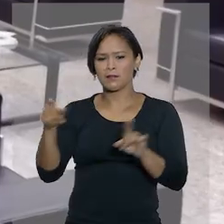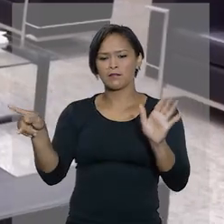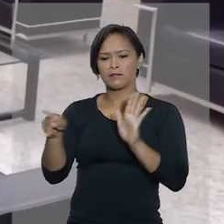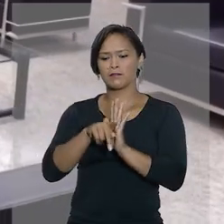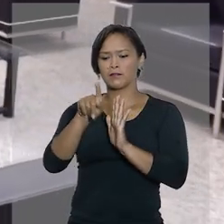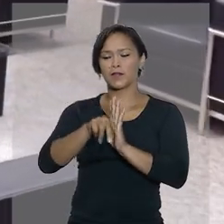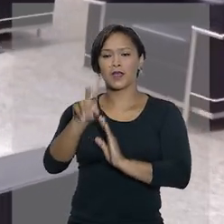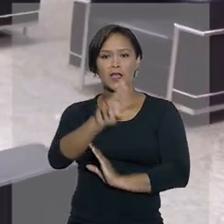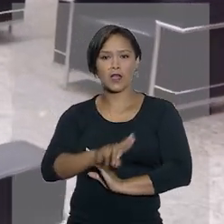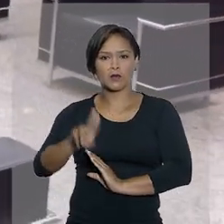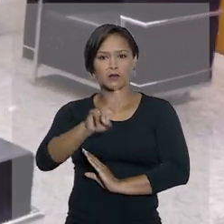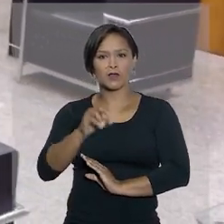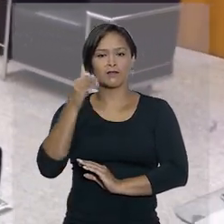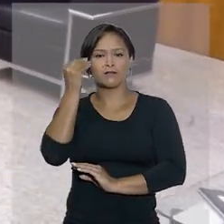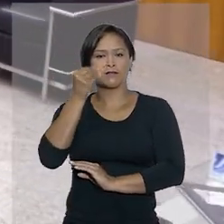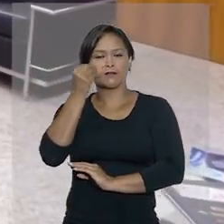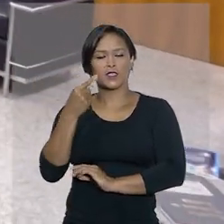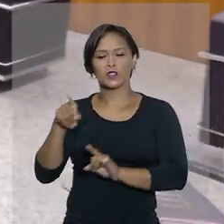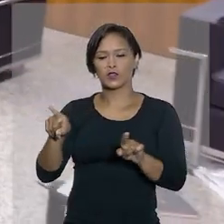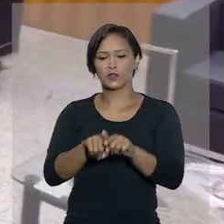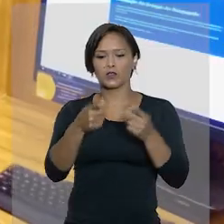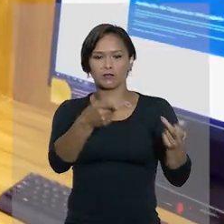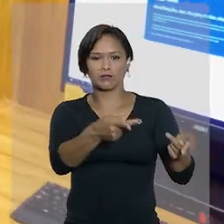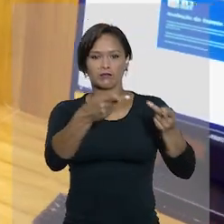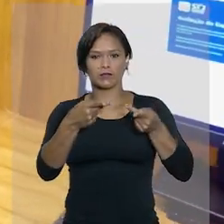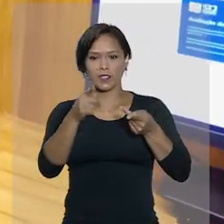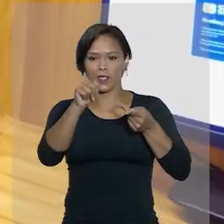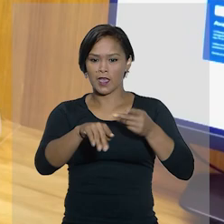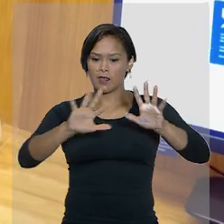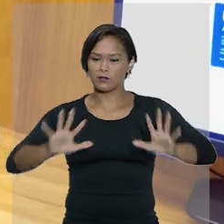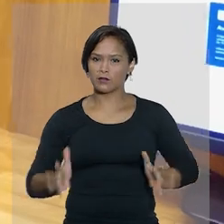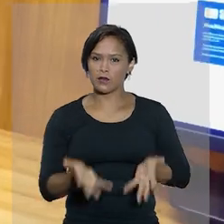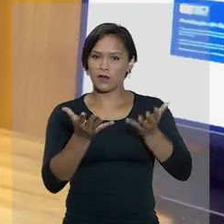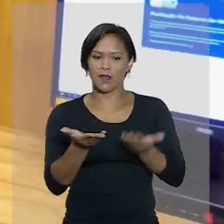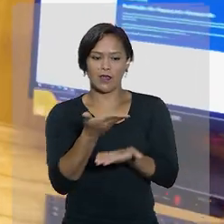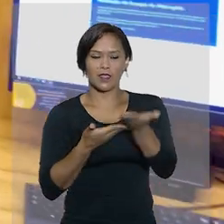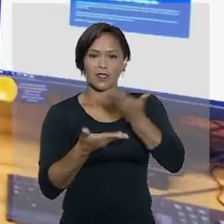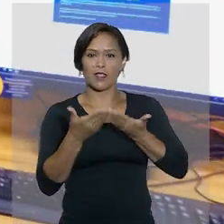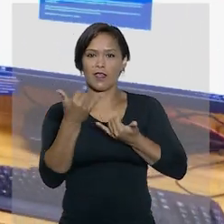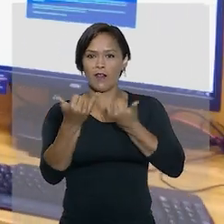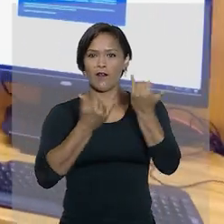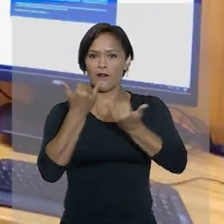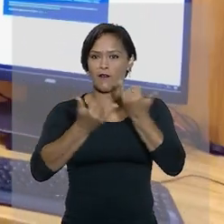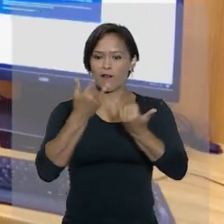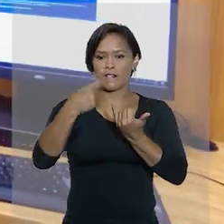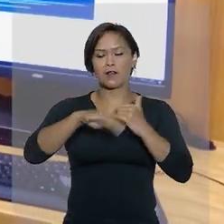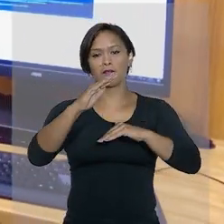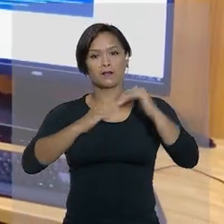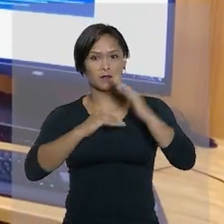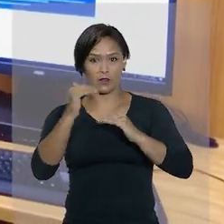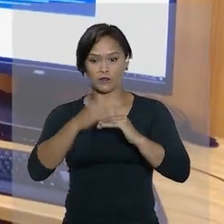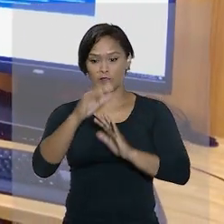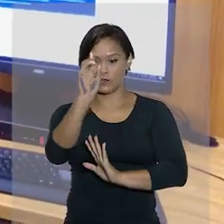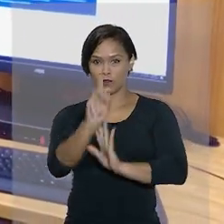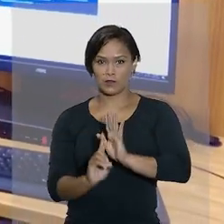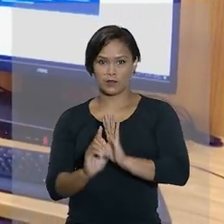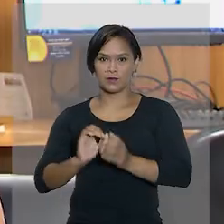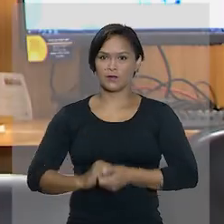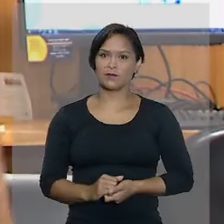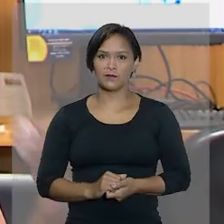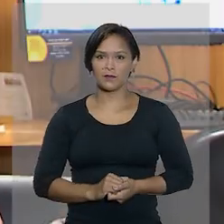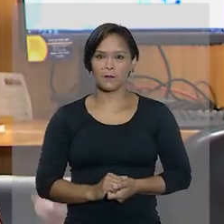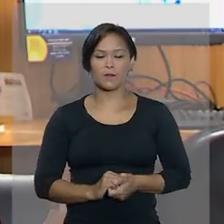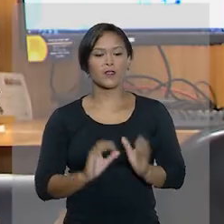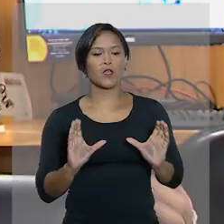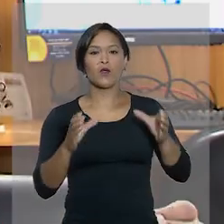para otimizar a experiência do nosso cliente e impulsionar a troca de informações entre os profissionais do direito.